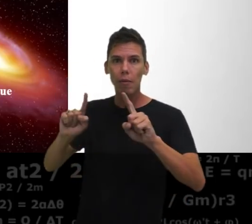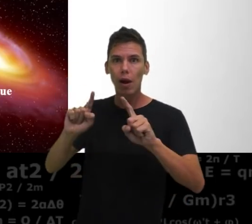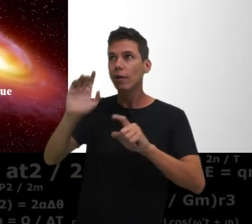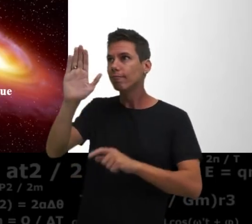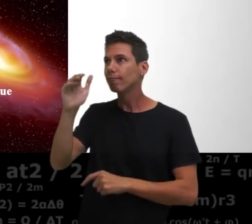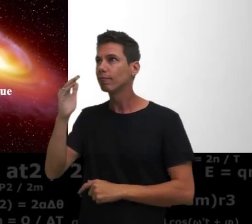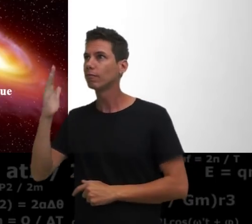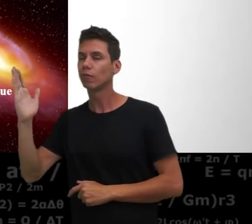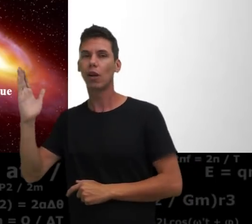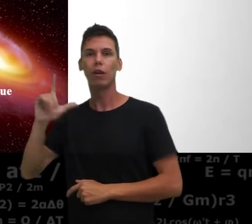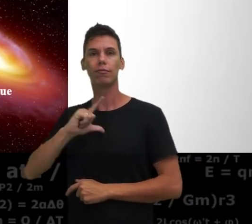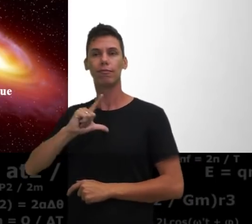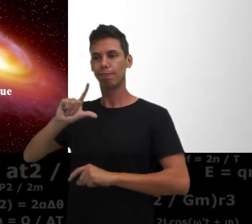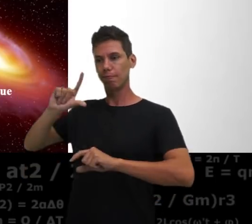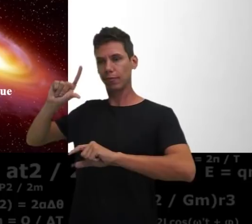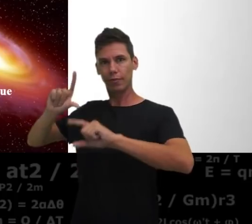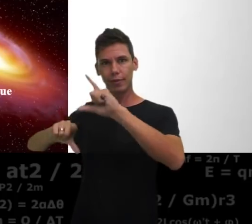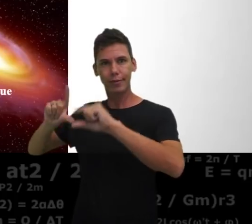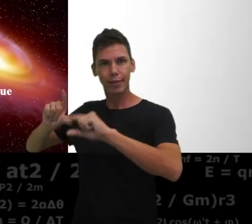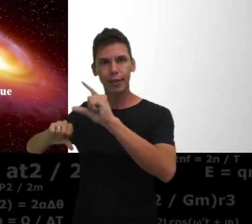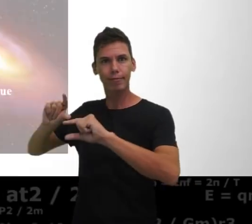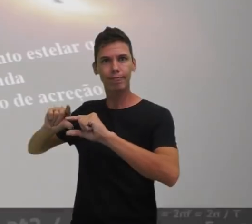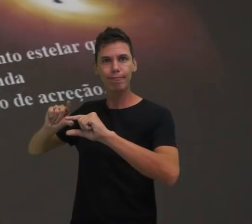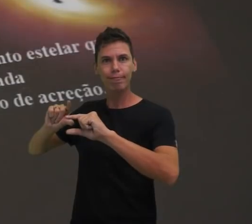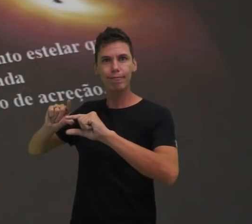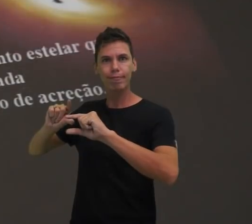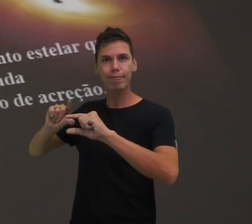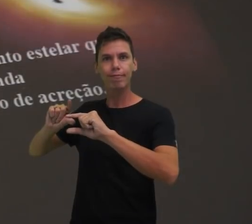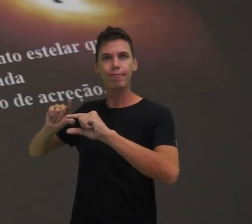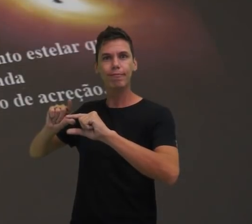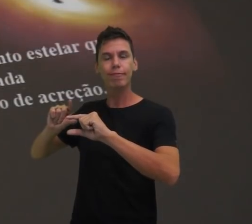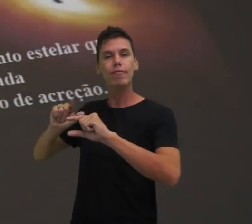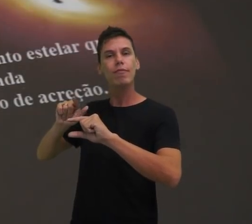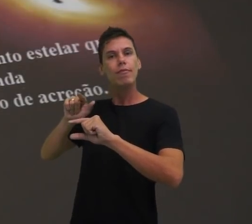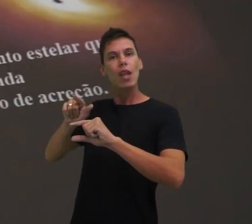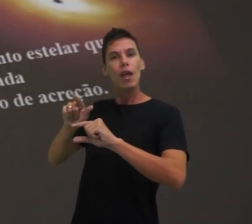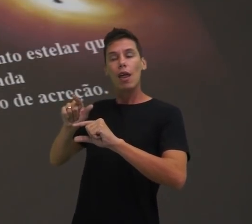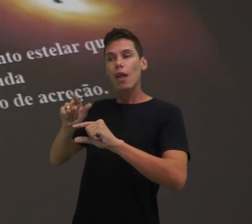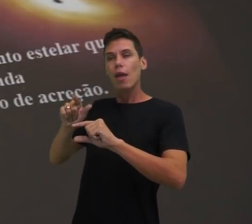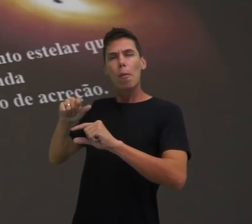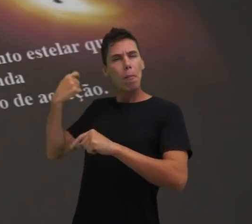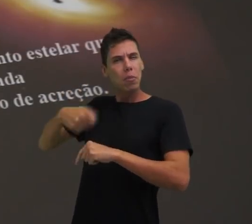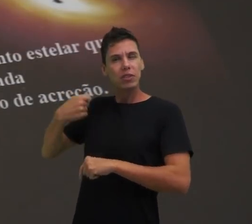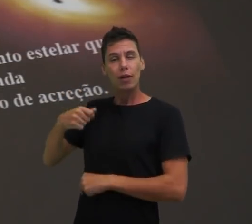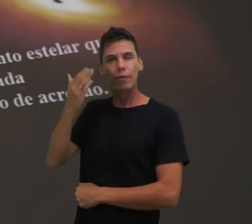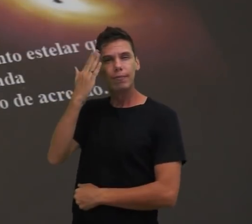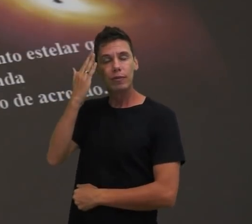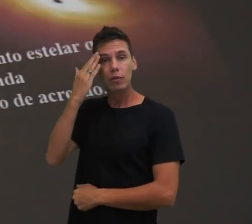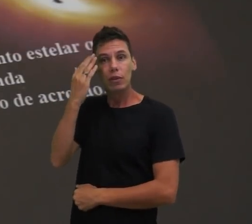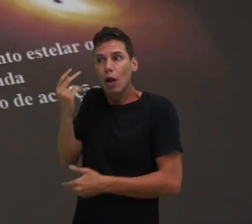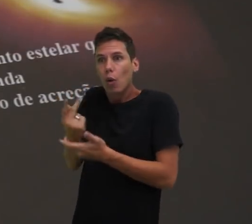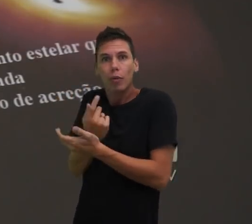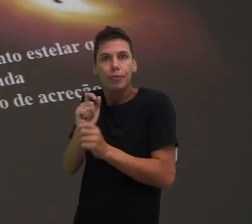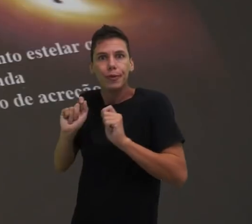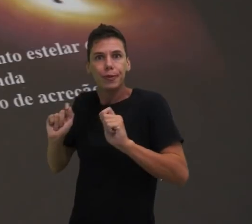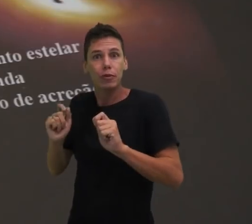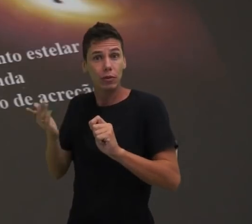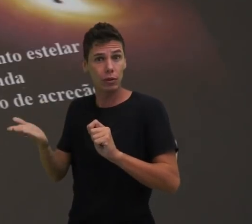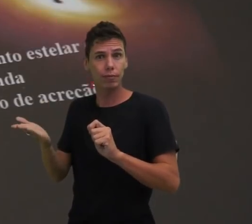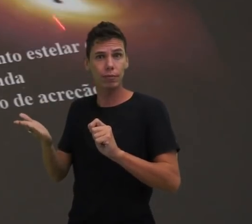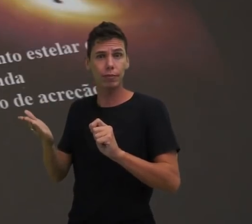lado dessa fonte de raio-x tinha uma estrela. E aí eles tentaram entender o que era que estava acontecendo,